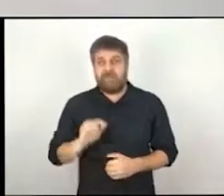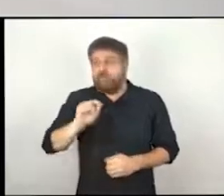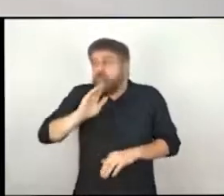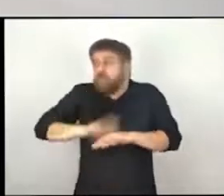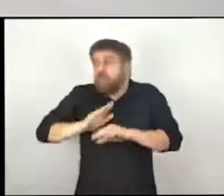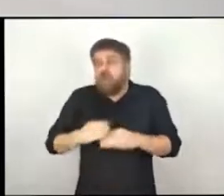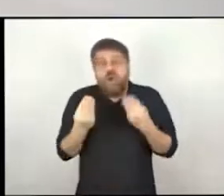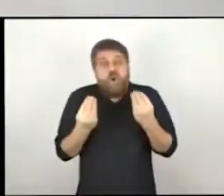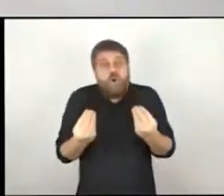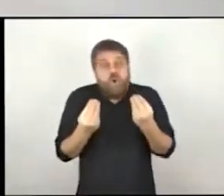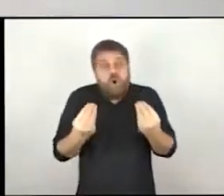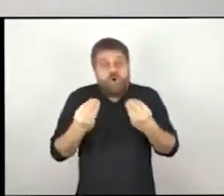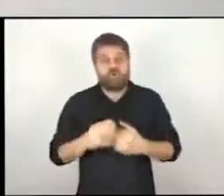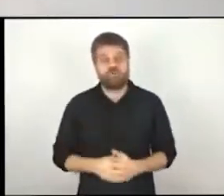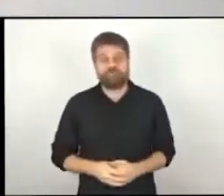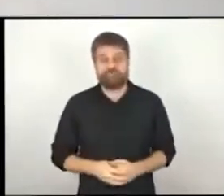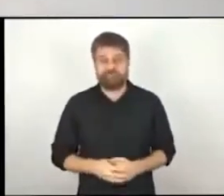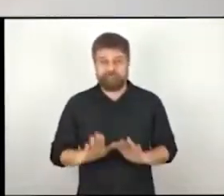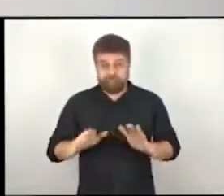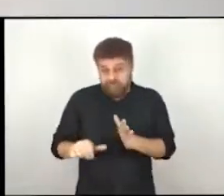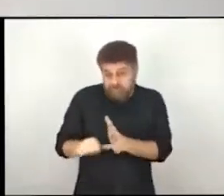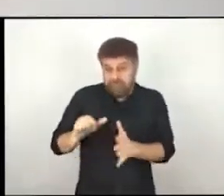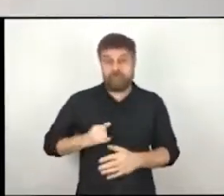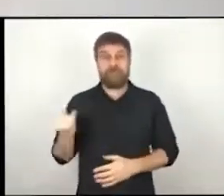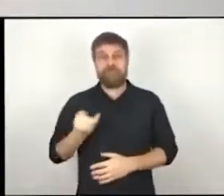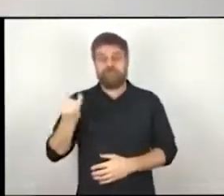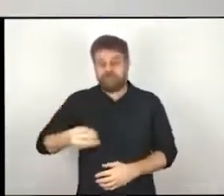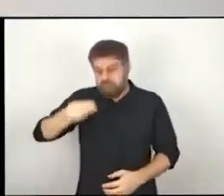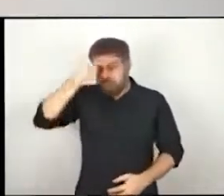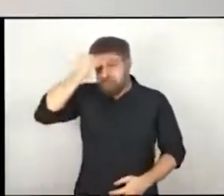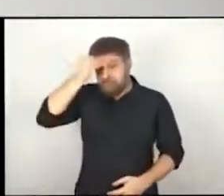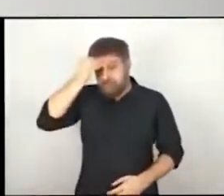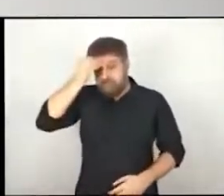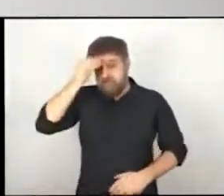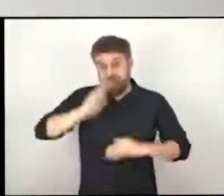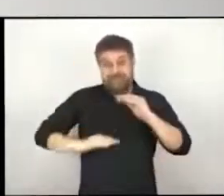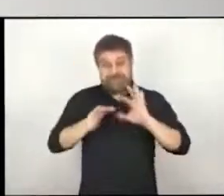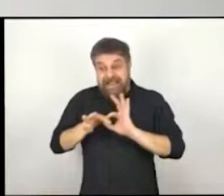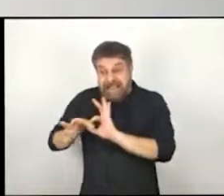Mas o que eu faço, então? Bem, primeiro é importante dizer